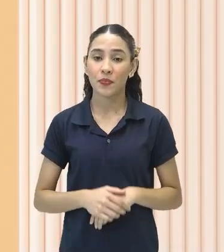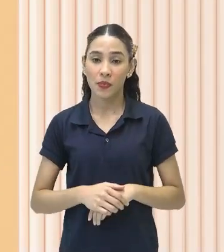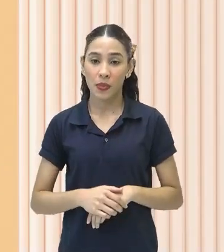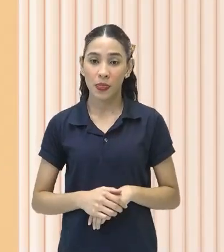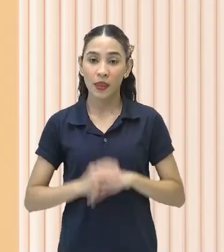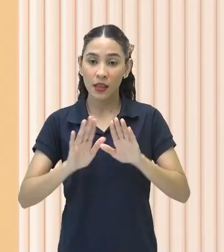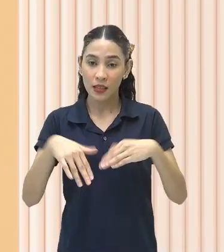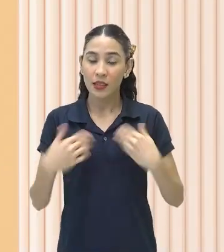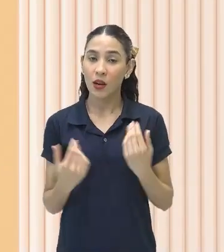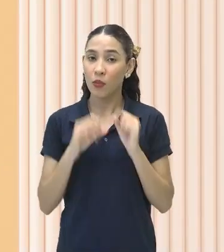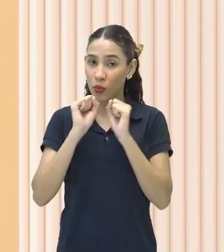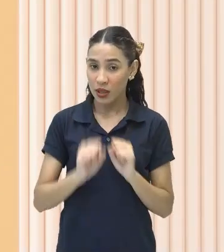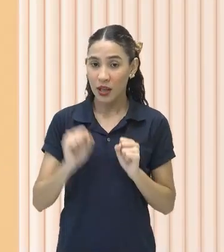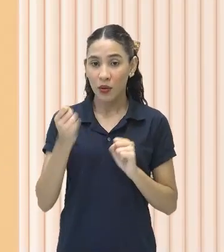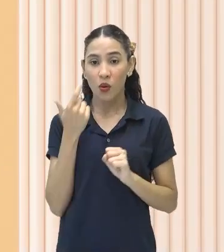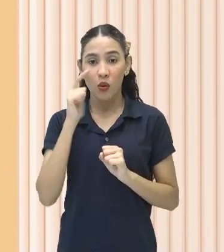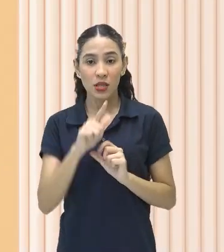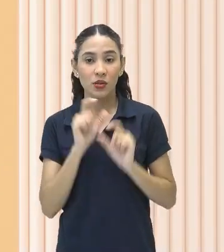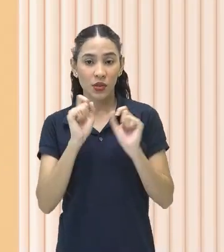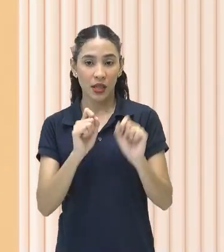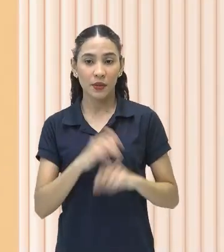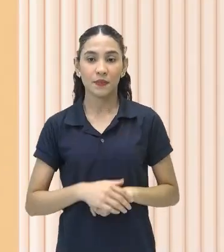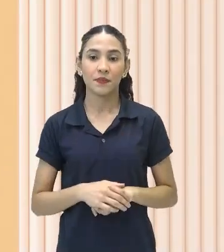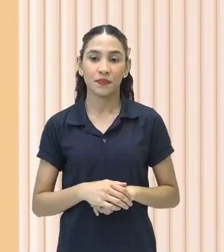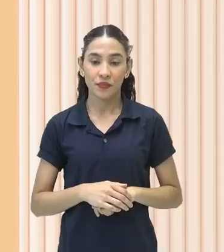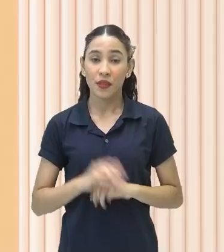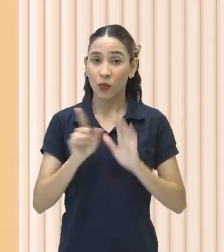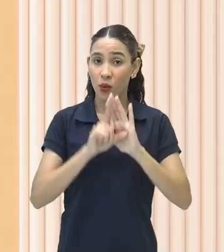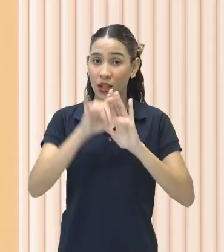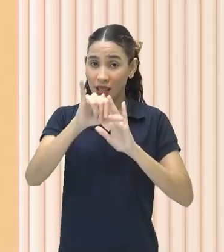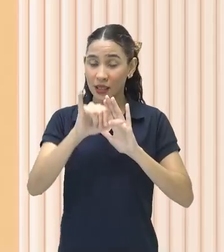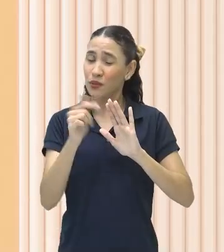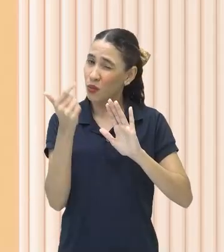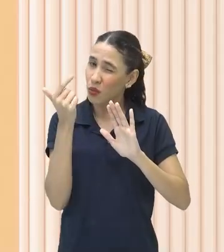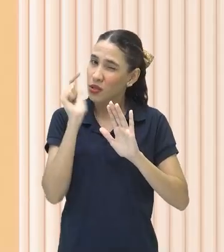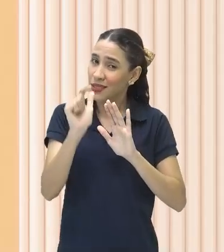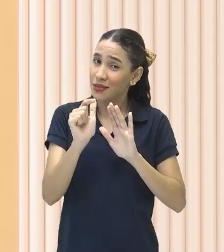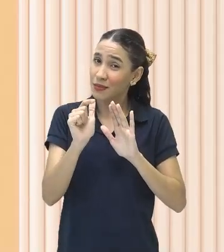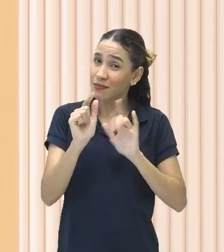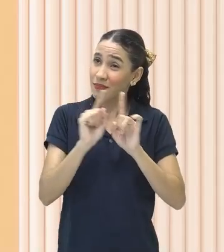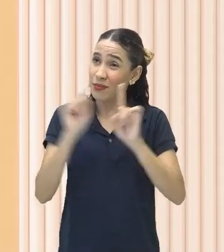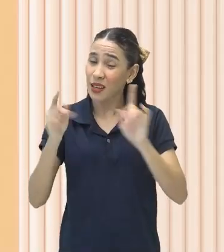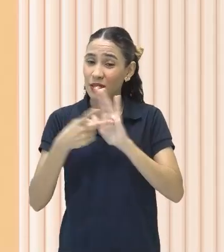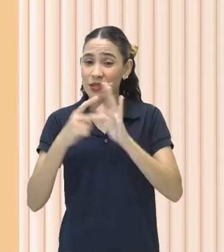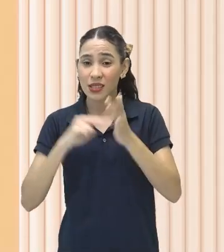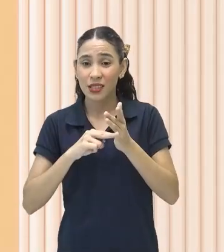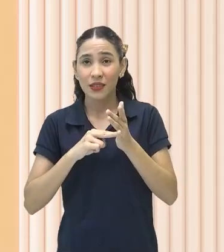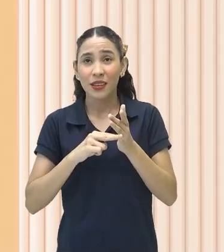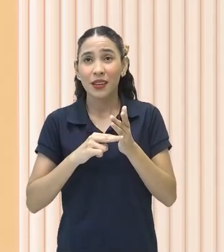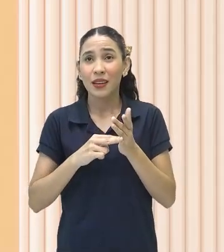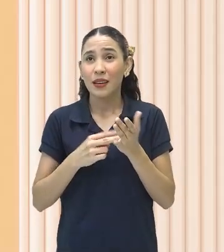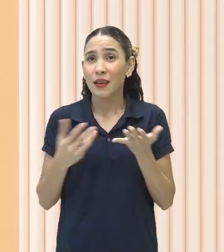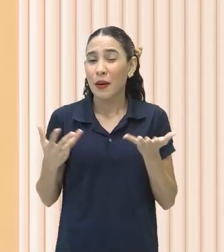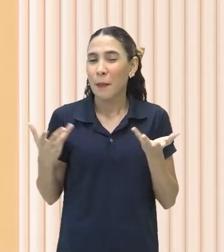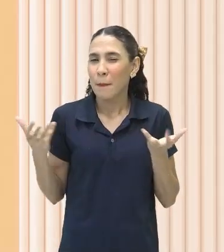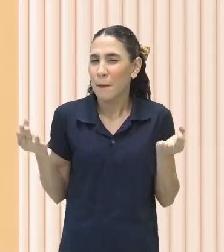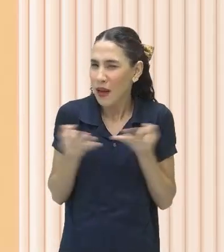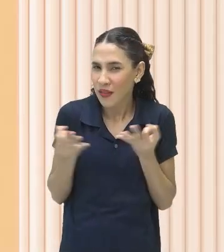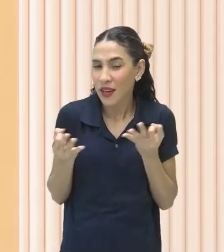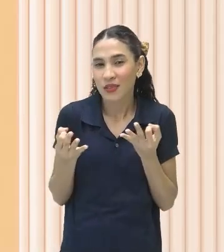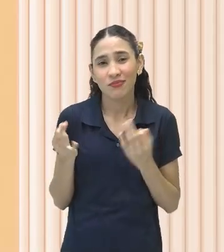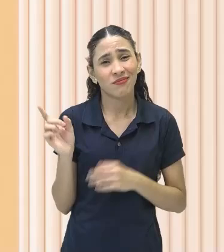Então, eles puderam recuperar um pouco com essa lei. Não quer dizer que foi mil maravilhas,